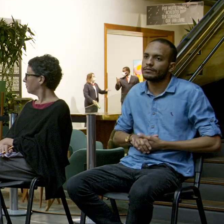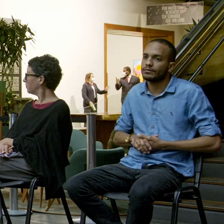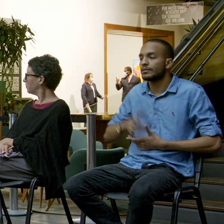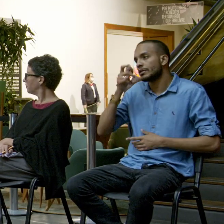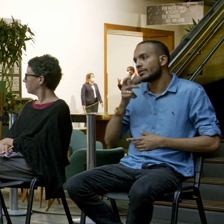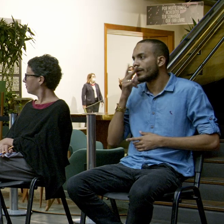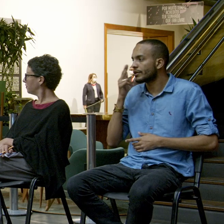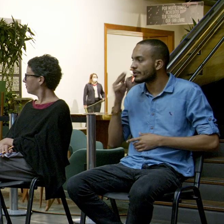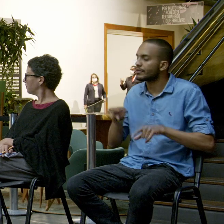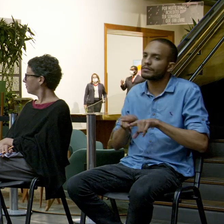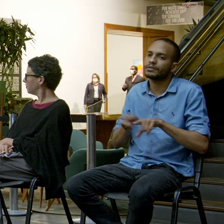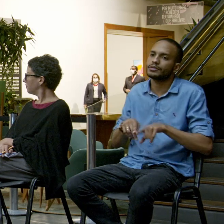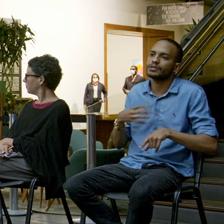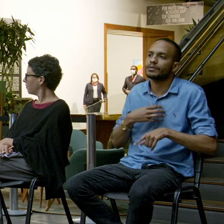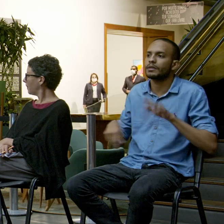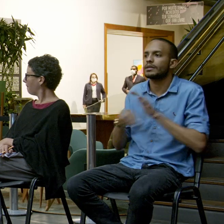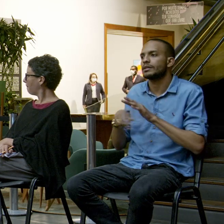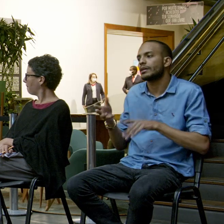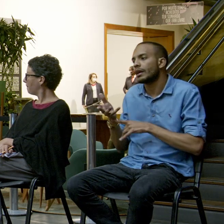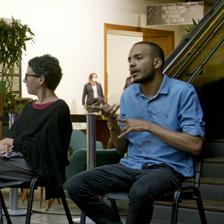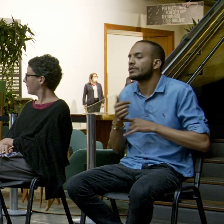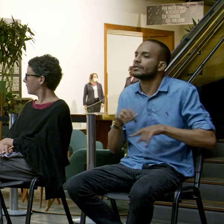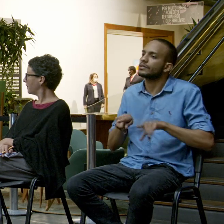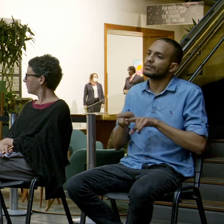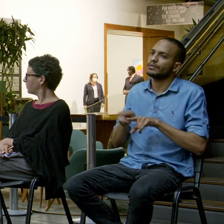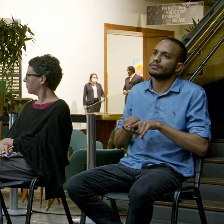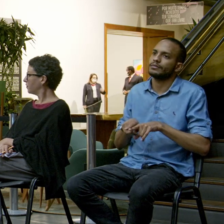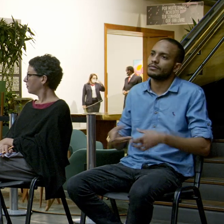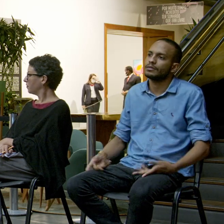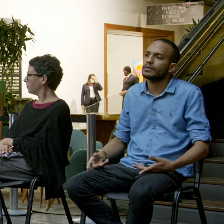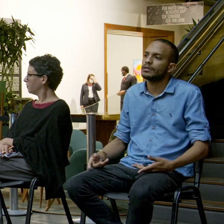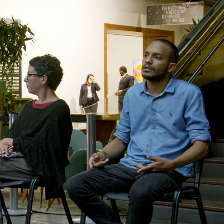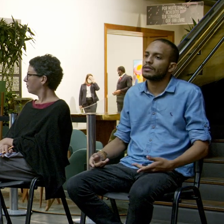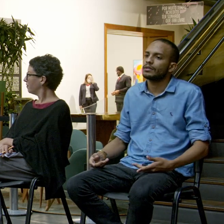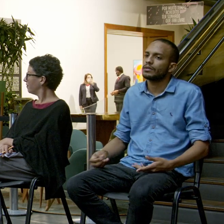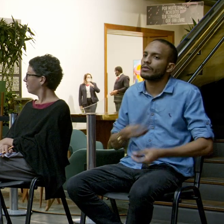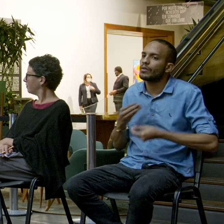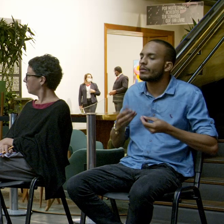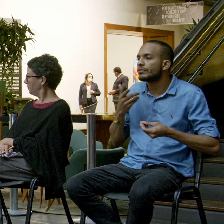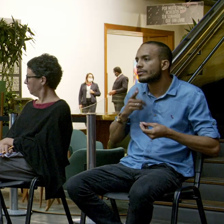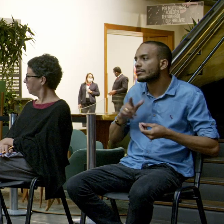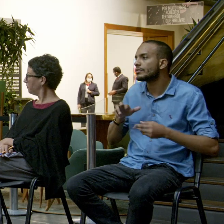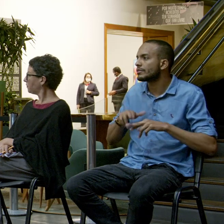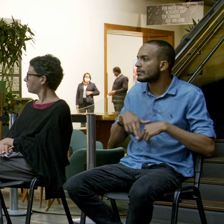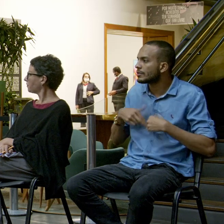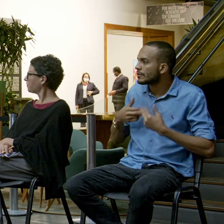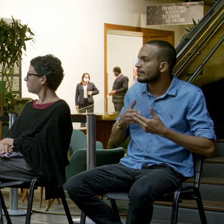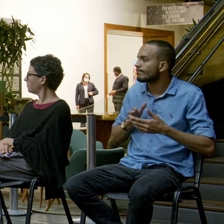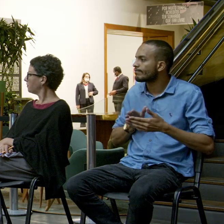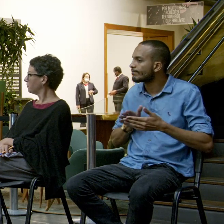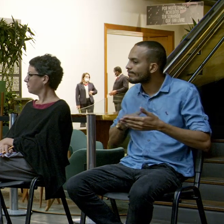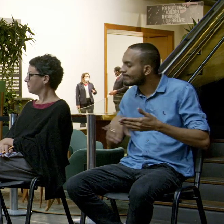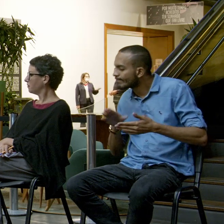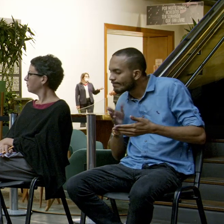E eu acho que é uma maneira também da arte lidar com o mundo, né? De ir pelas beiradas, assim, de